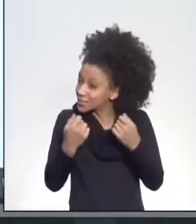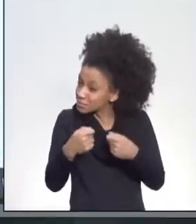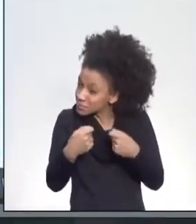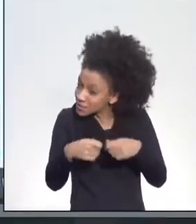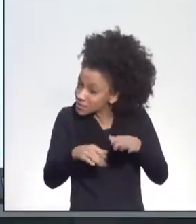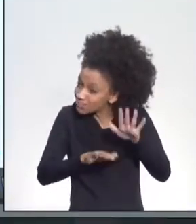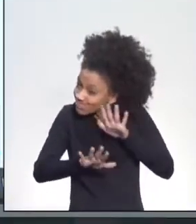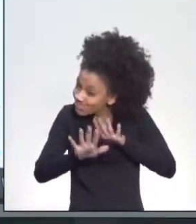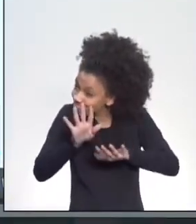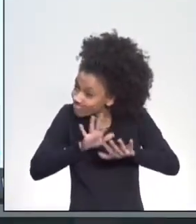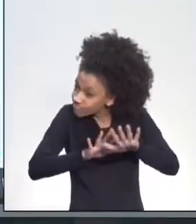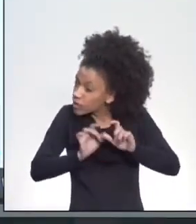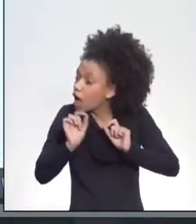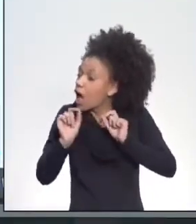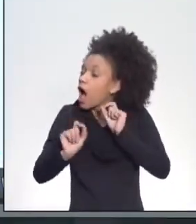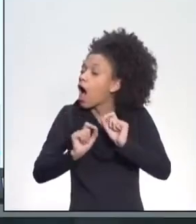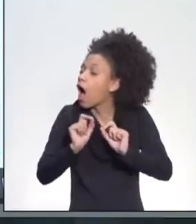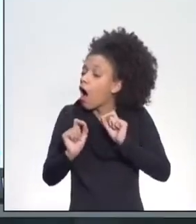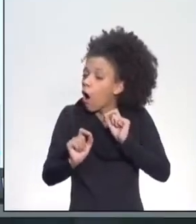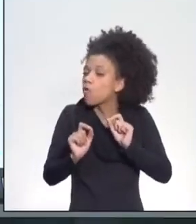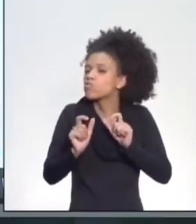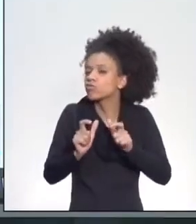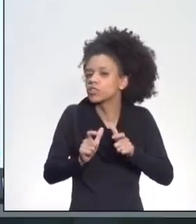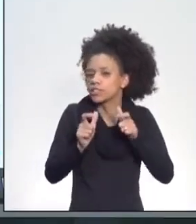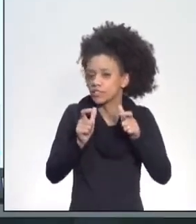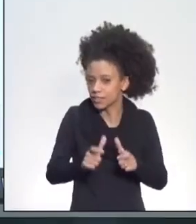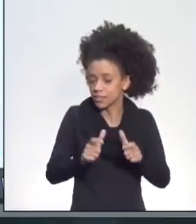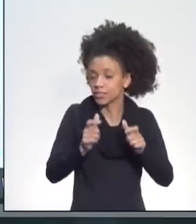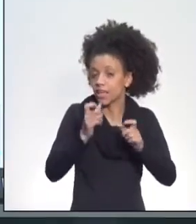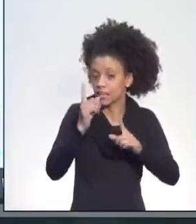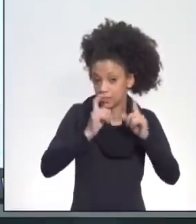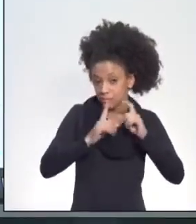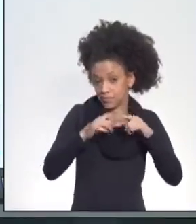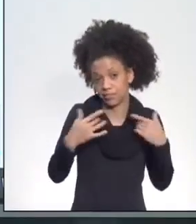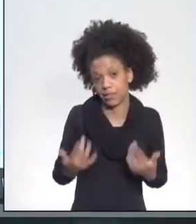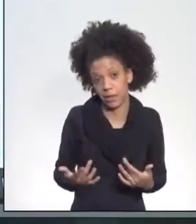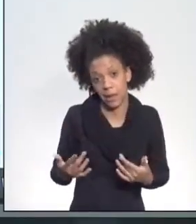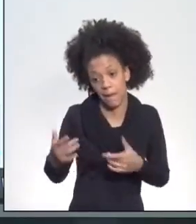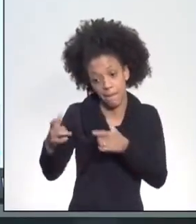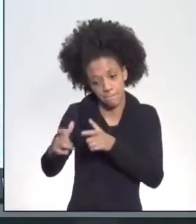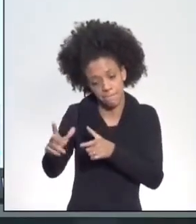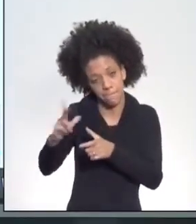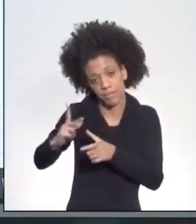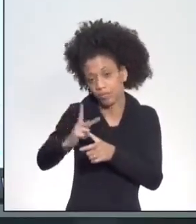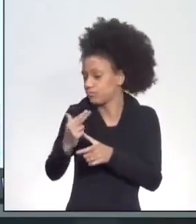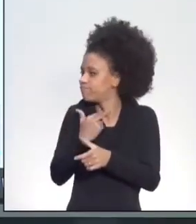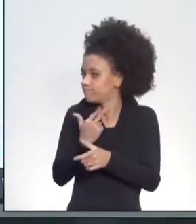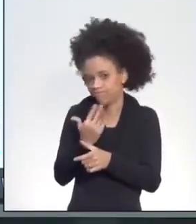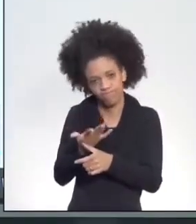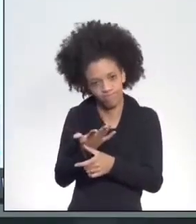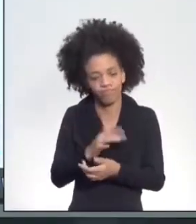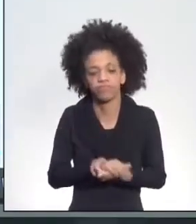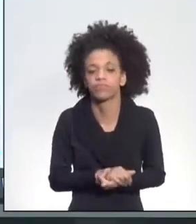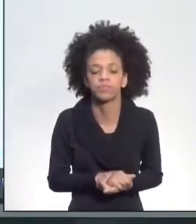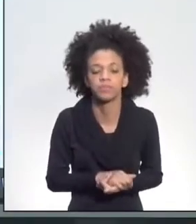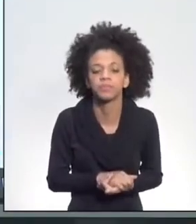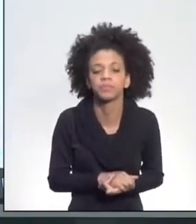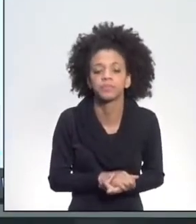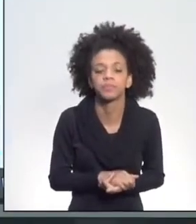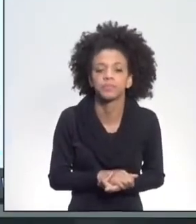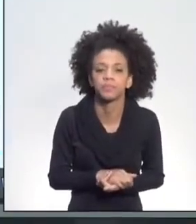cuidado quando você quer se expressar na propriedade, né, particular de outra pessoa. Tá bom? É bem